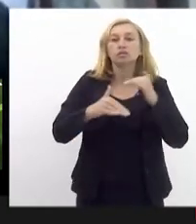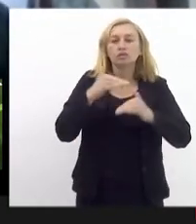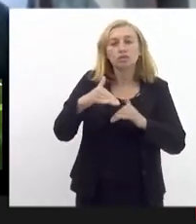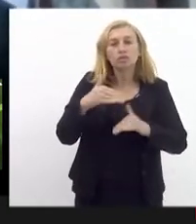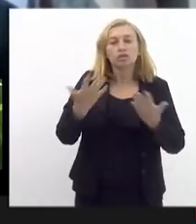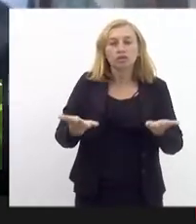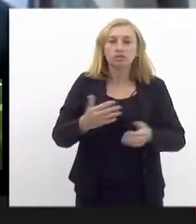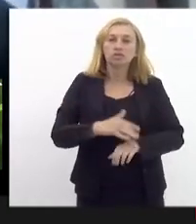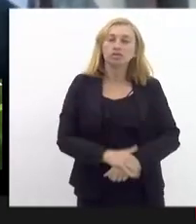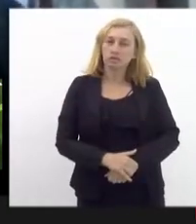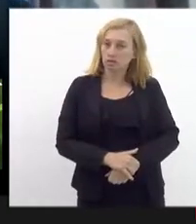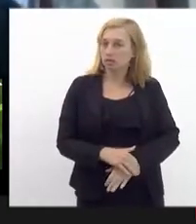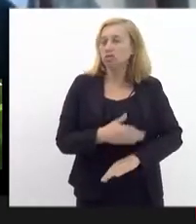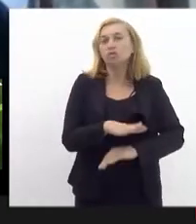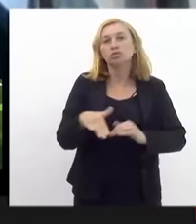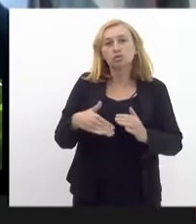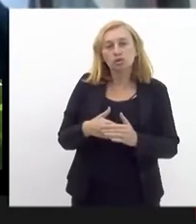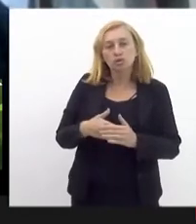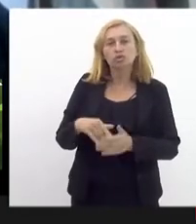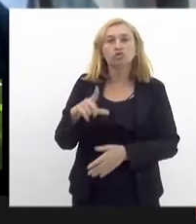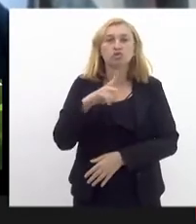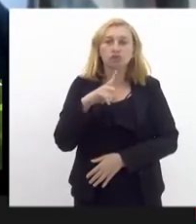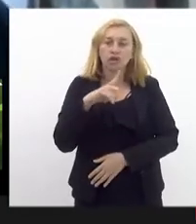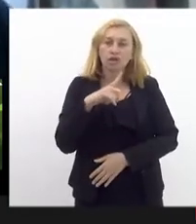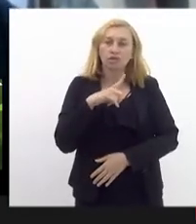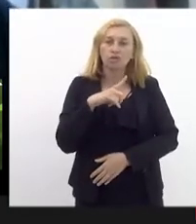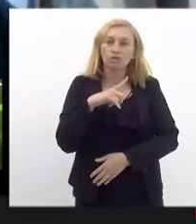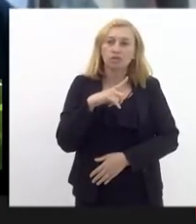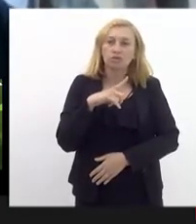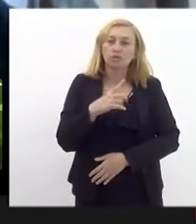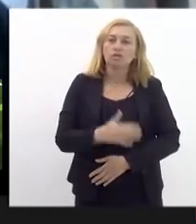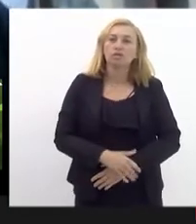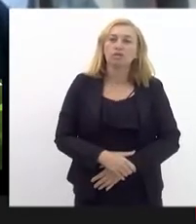deram salto. Todos eles tiveram um